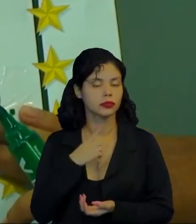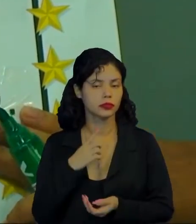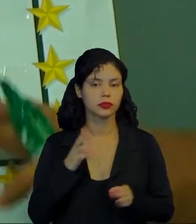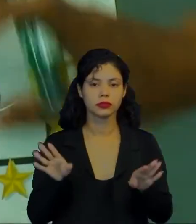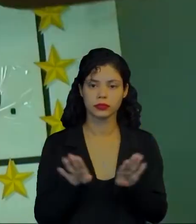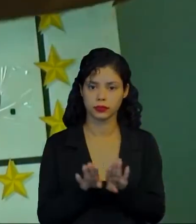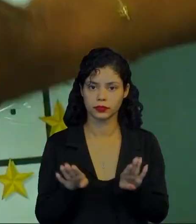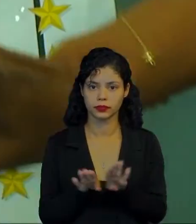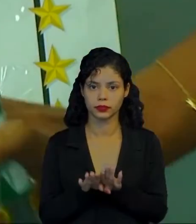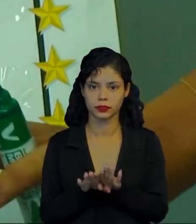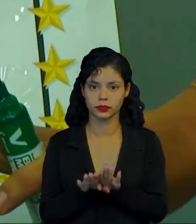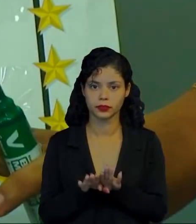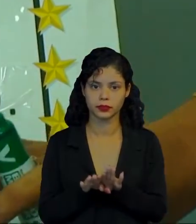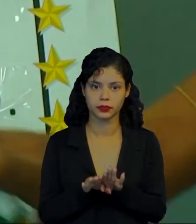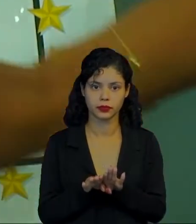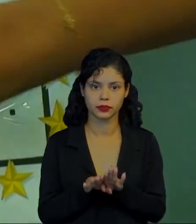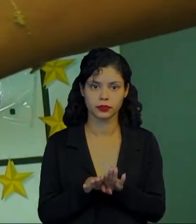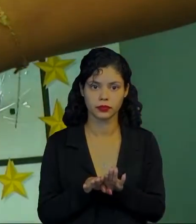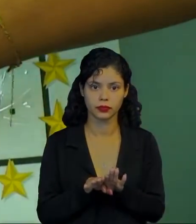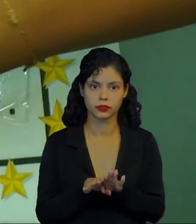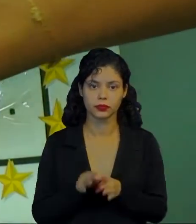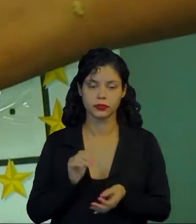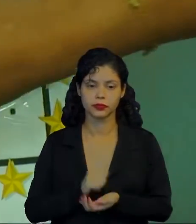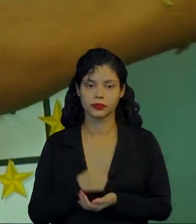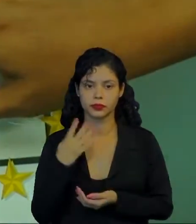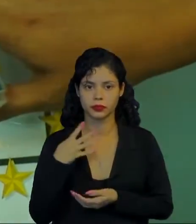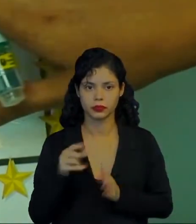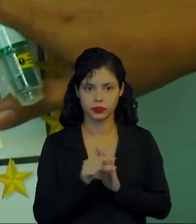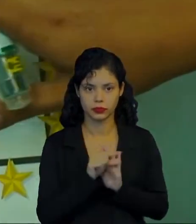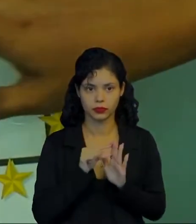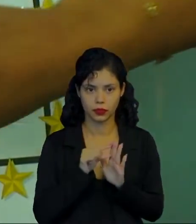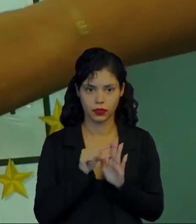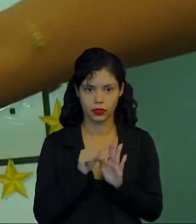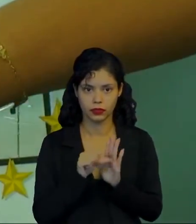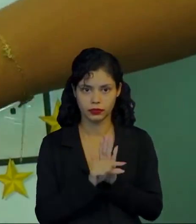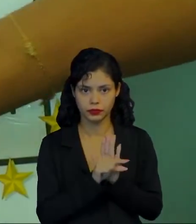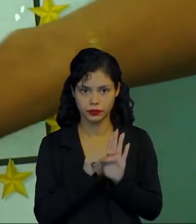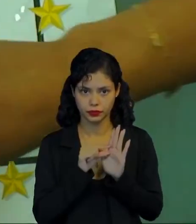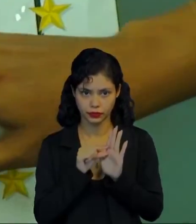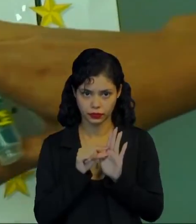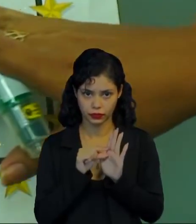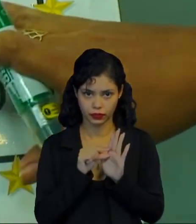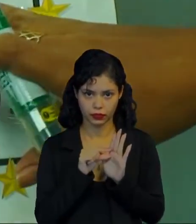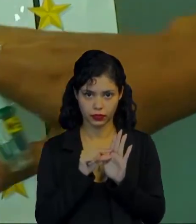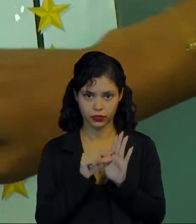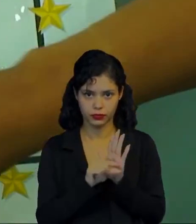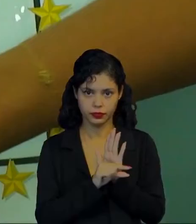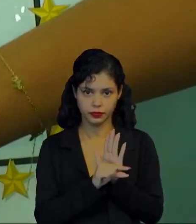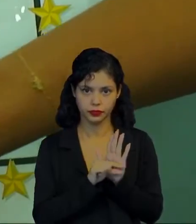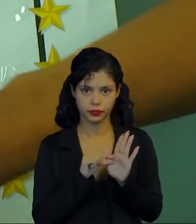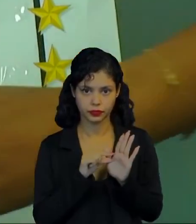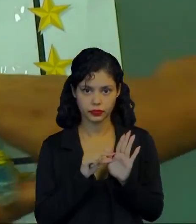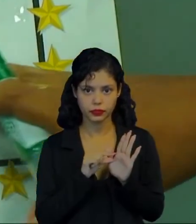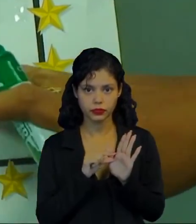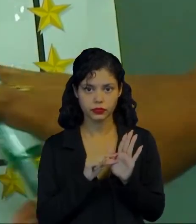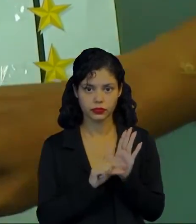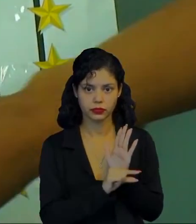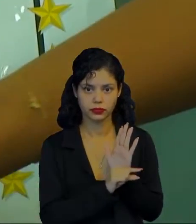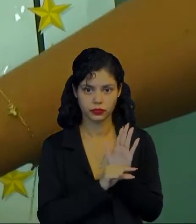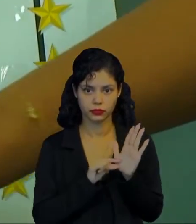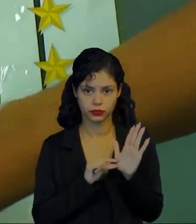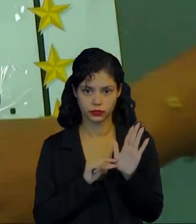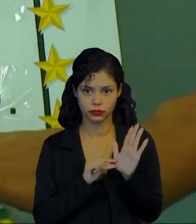também temos 4 versos. Olha só. 1 verso, 2,